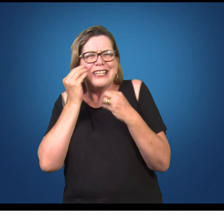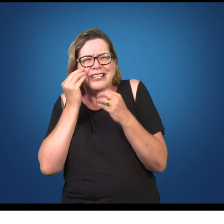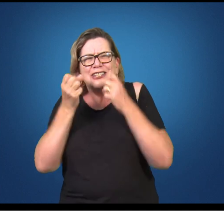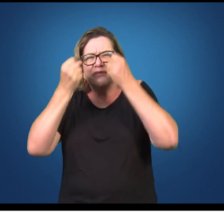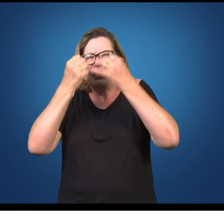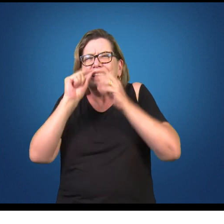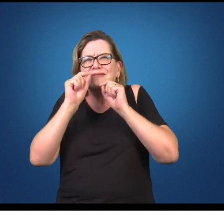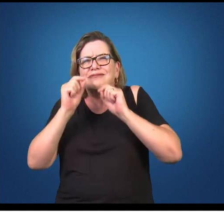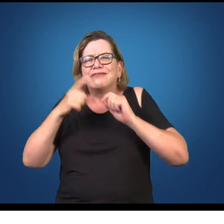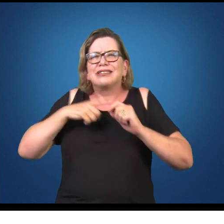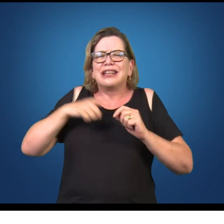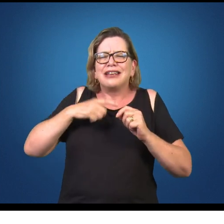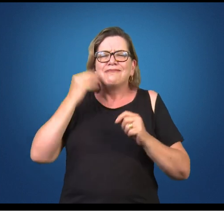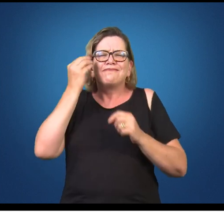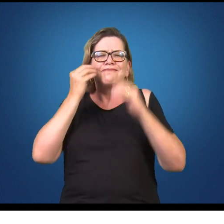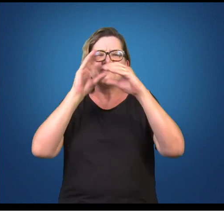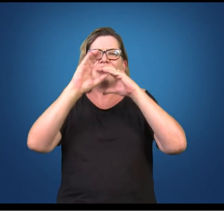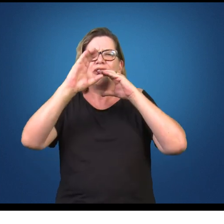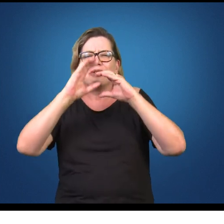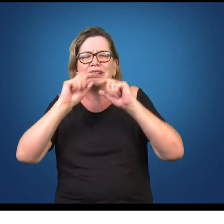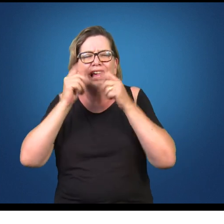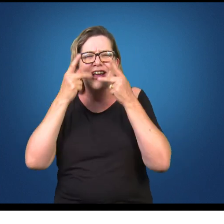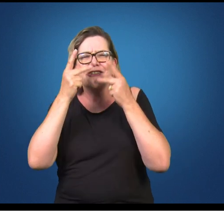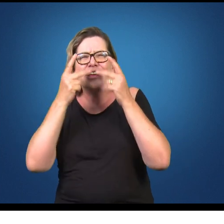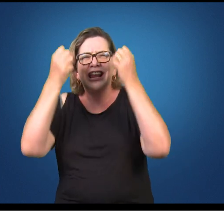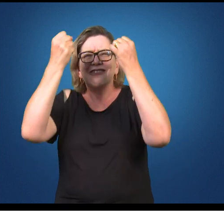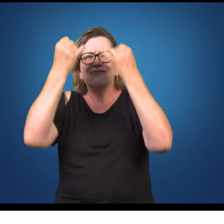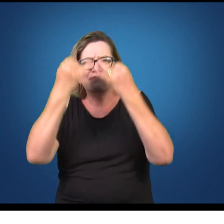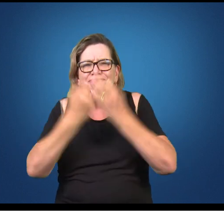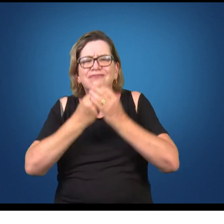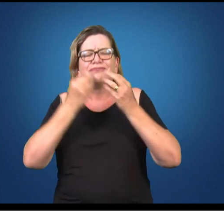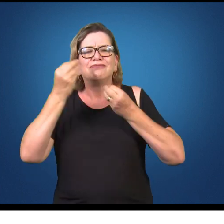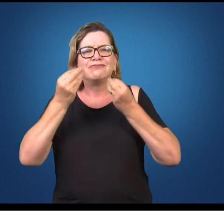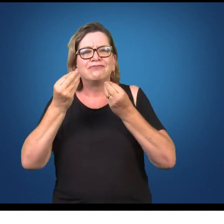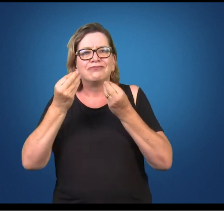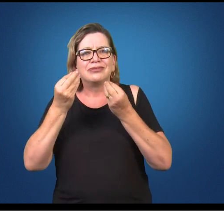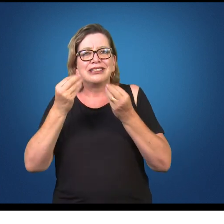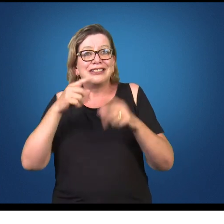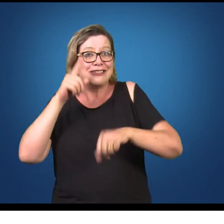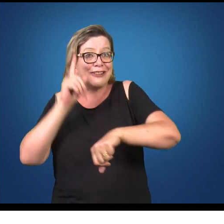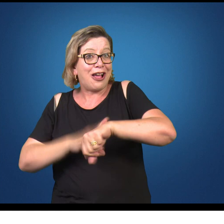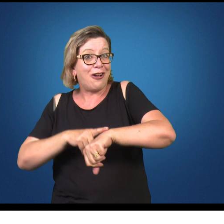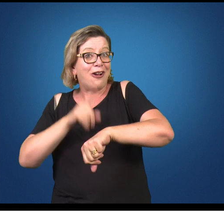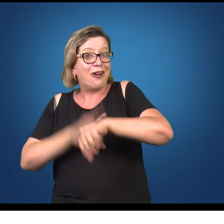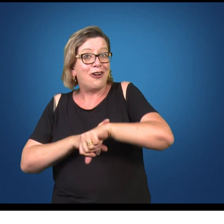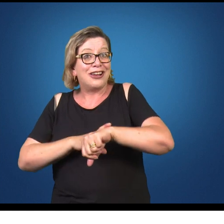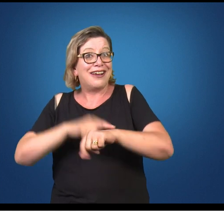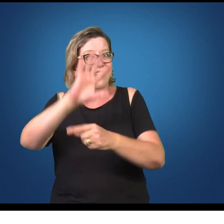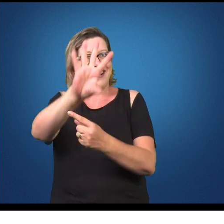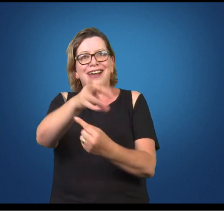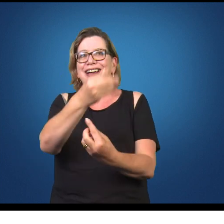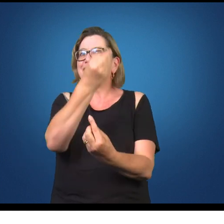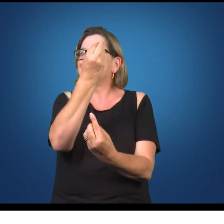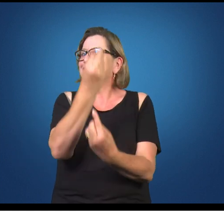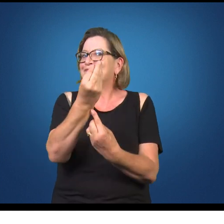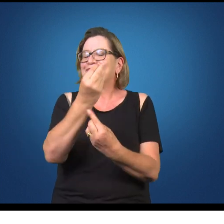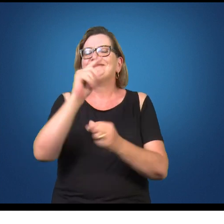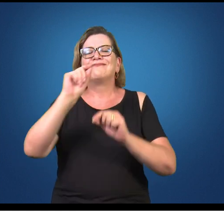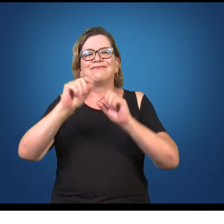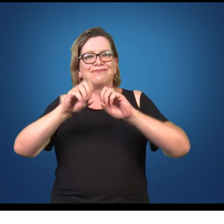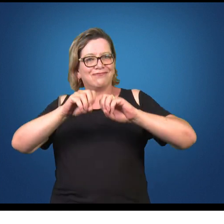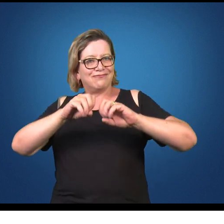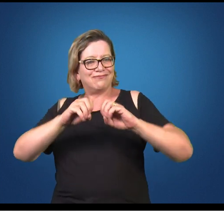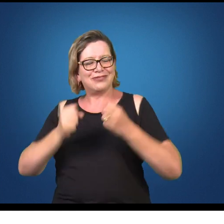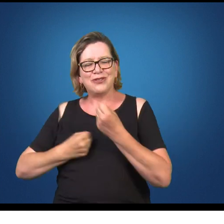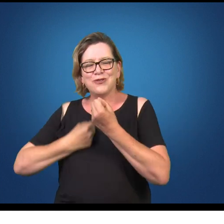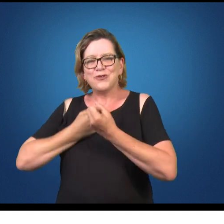sente, tentando se comunicar, falar o que que ela quer. E nesse momento a arte trabalha exatamente isso,